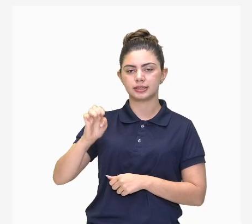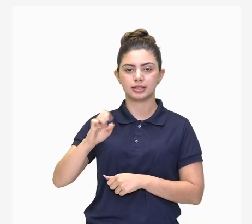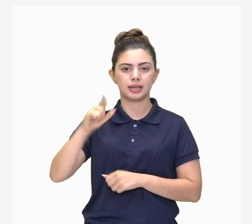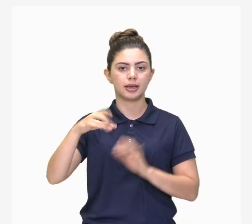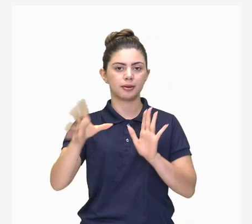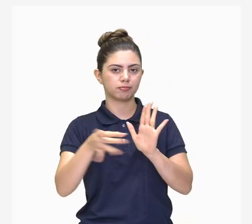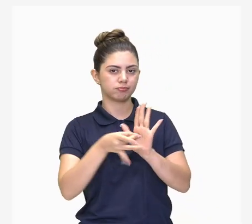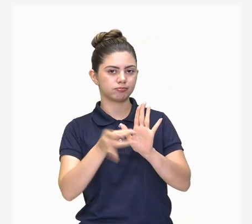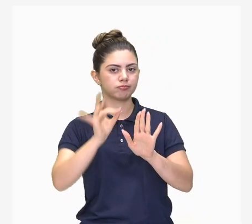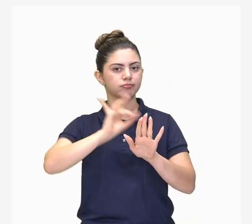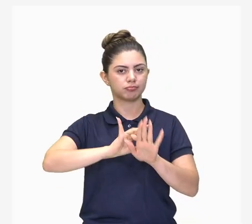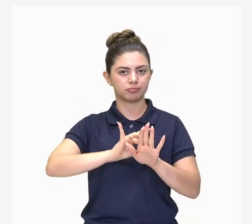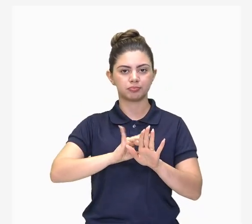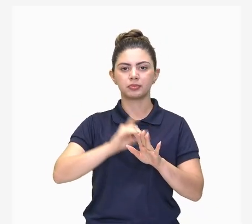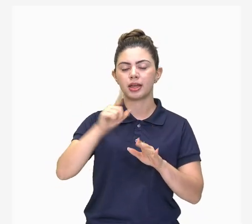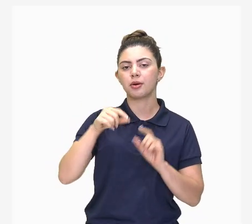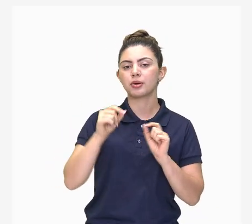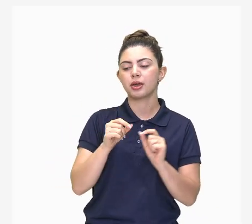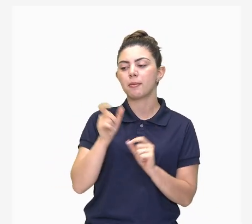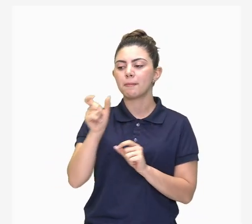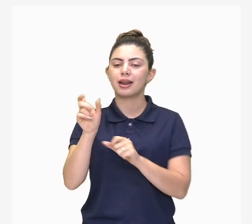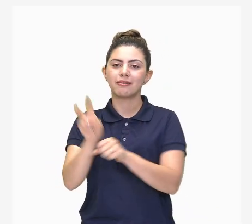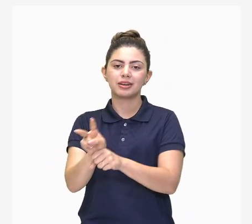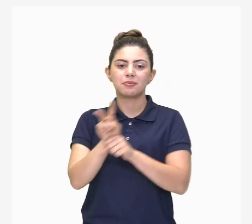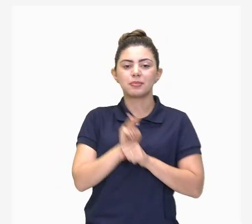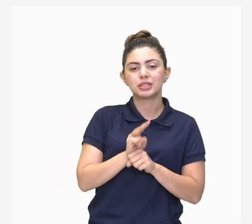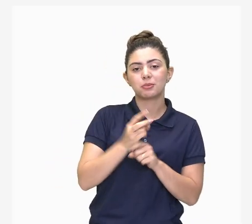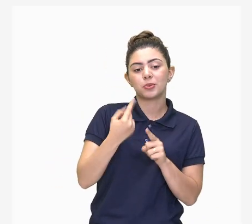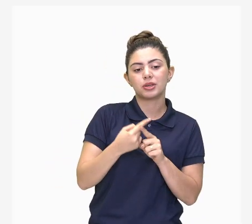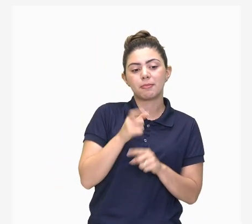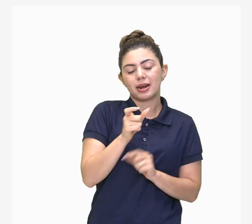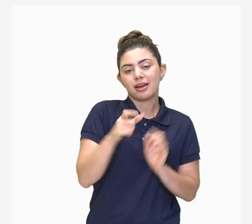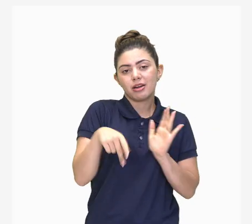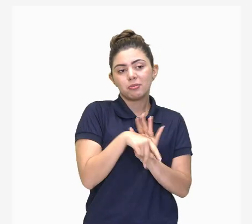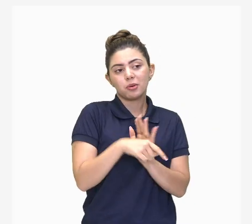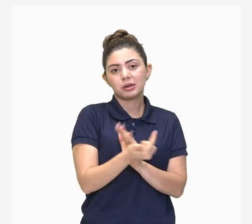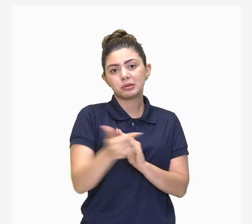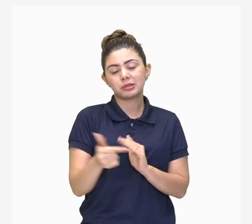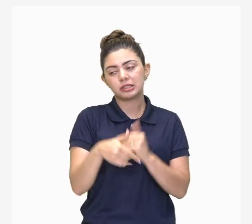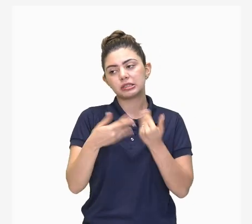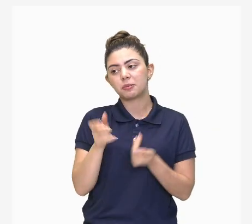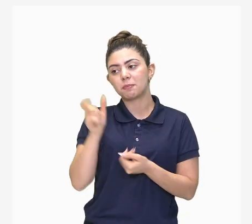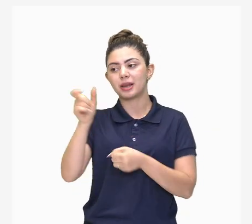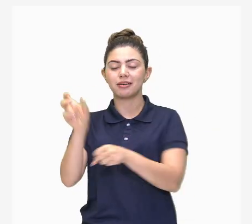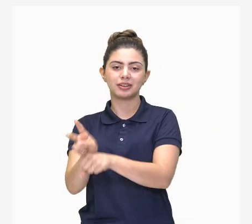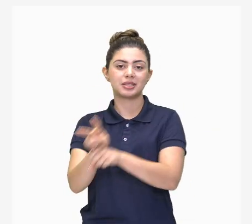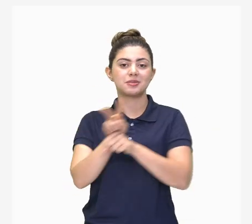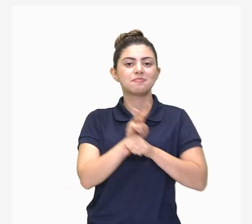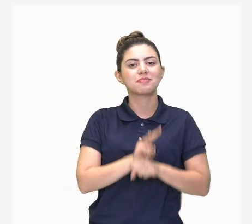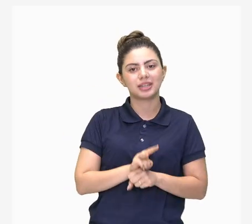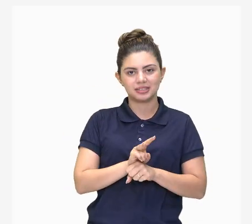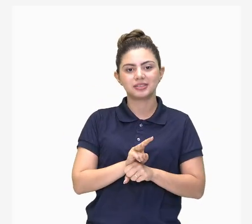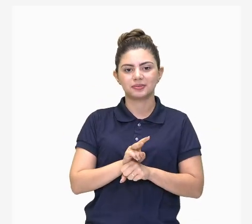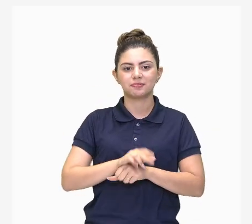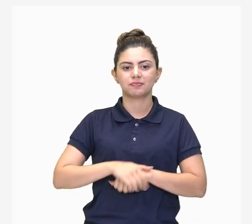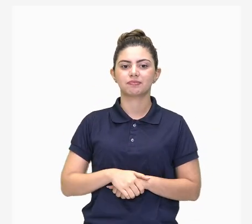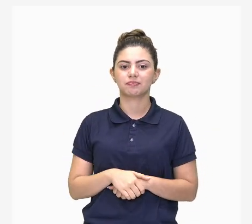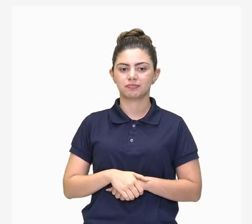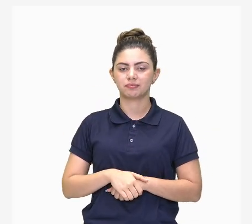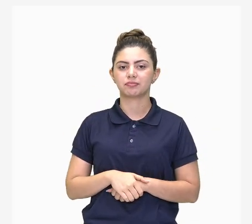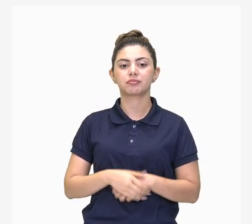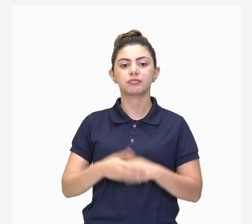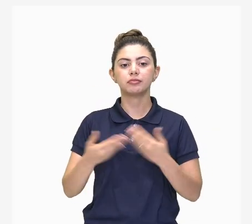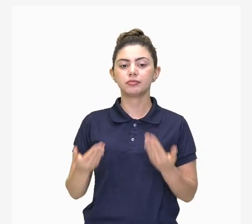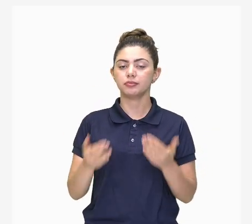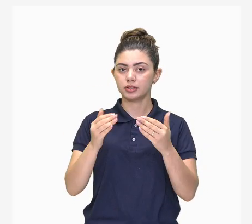palavra porque ela não tem como definir um ser e ela empresta essa palavra de um outro ser.